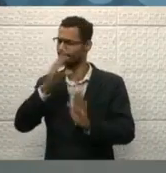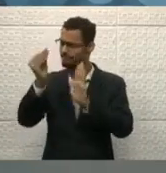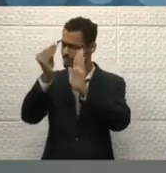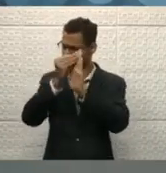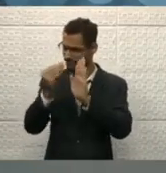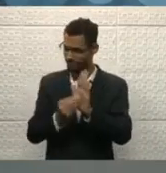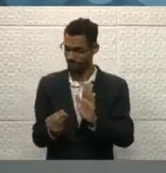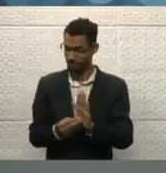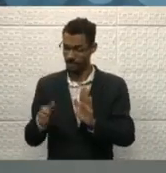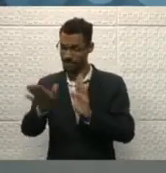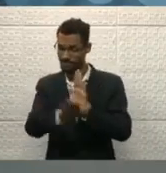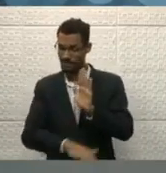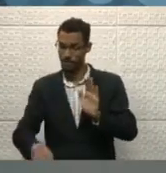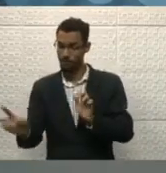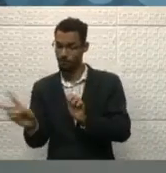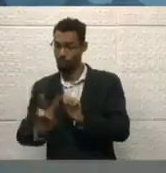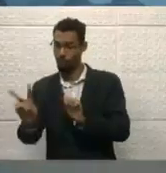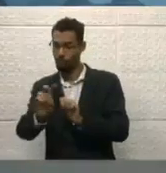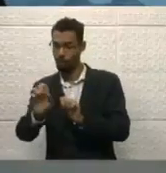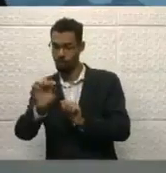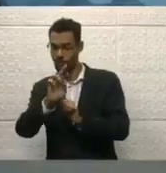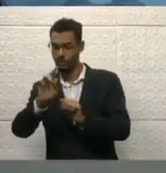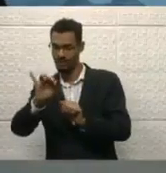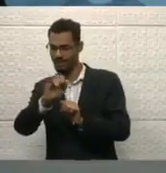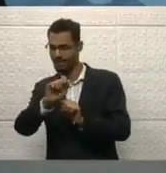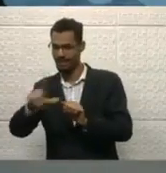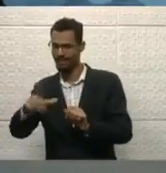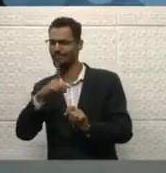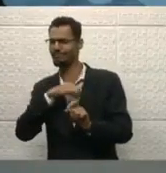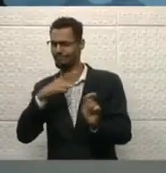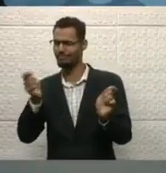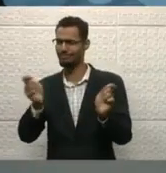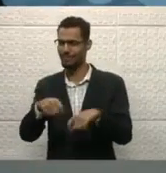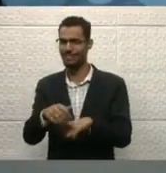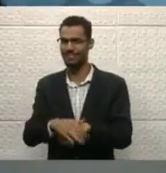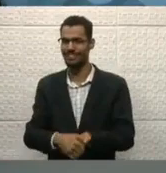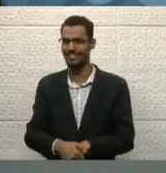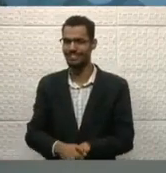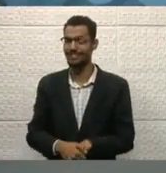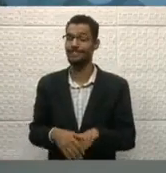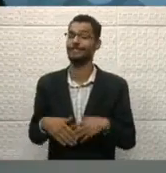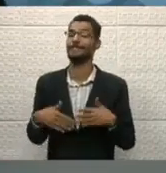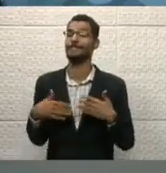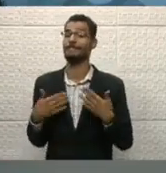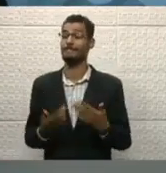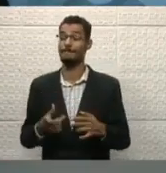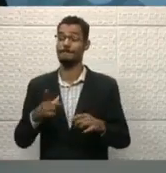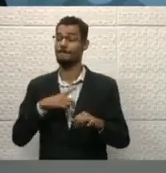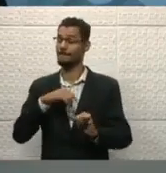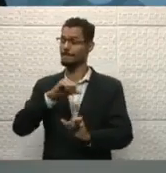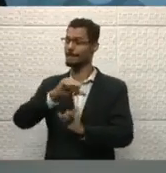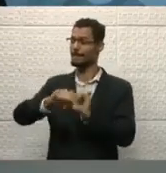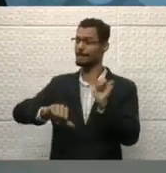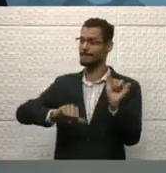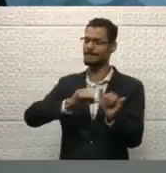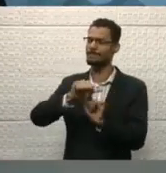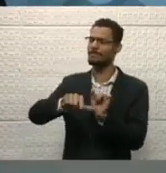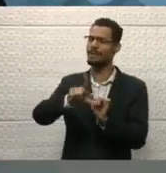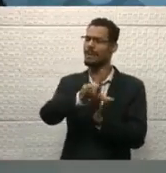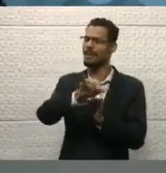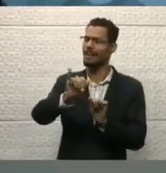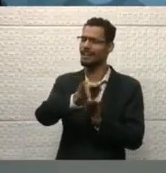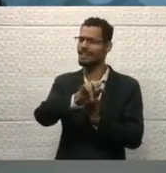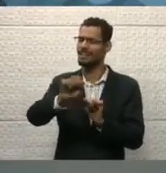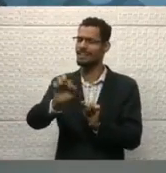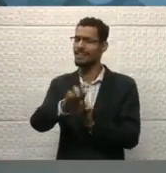entre espaços vetoriais que satisfazem algumas condições. Em relação às transformações lineares, agora